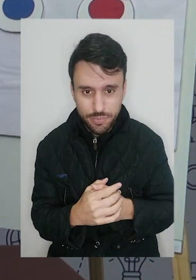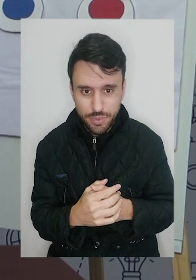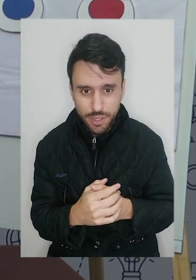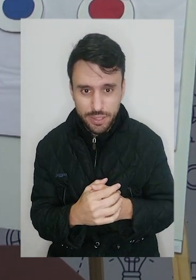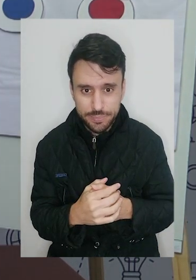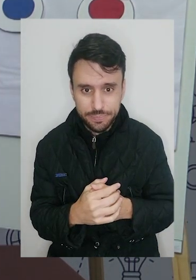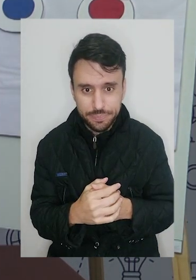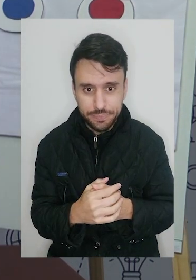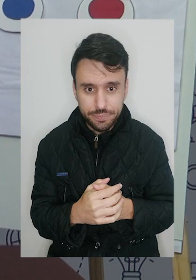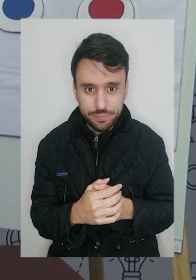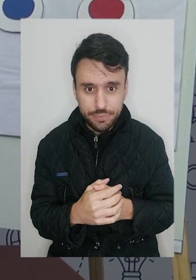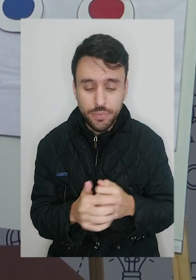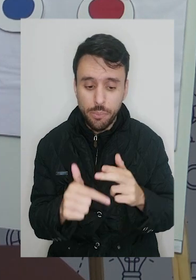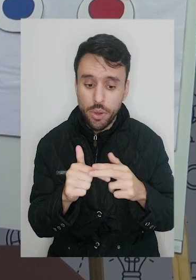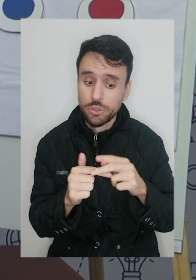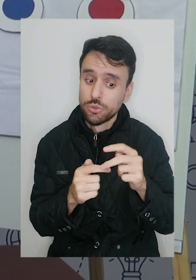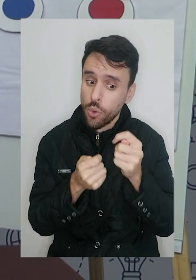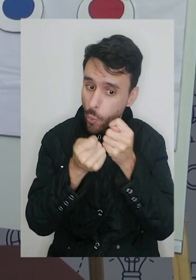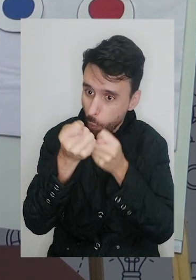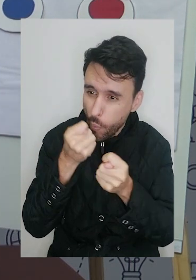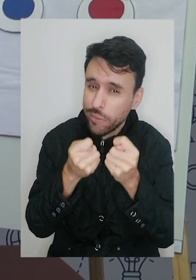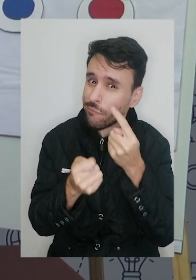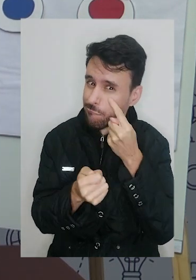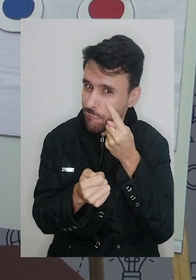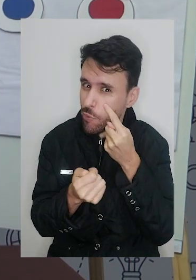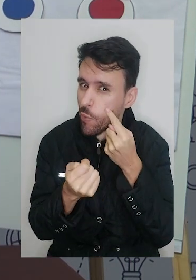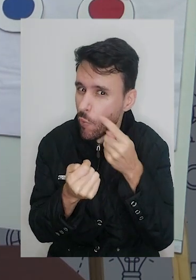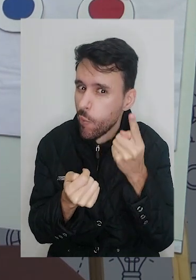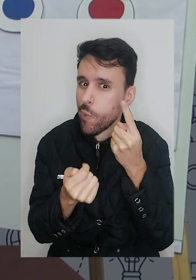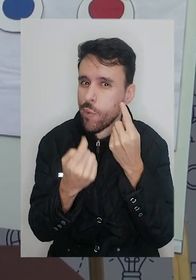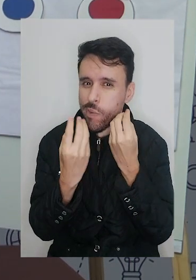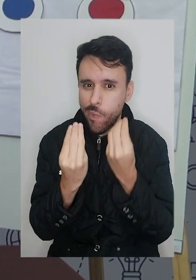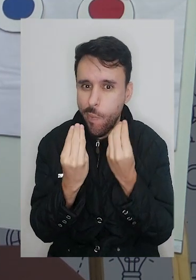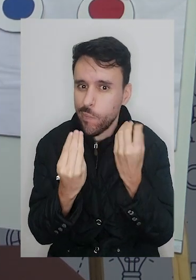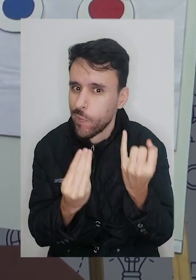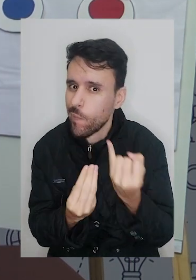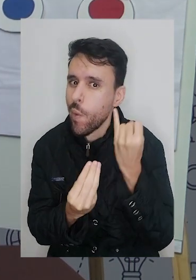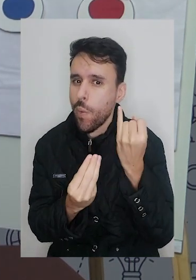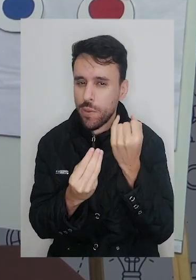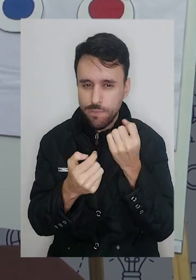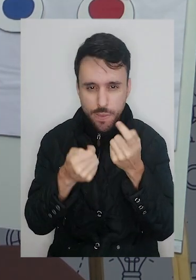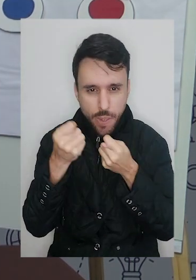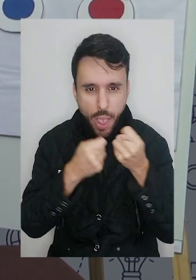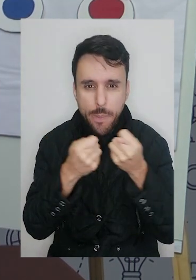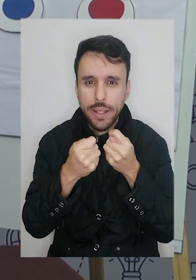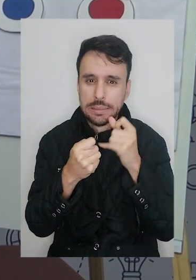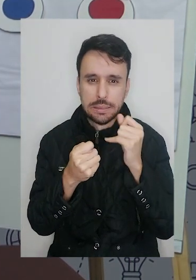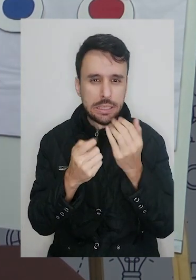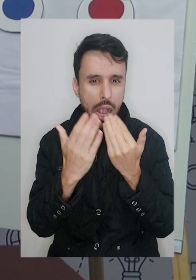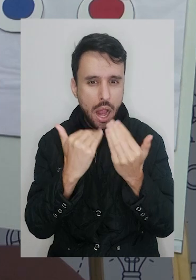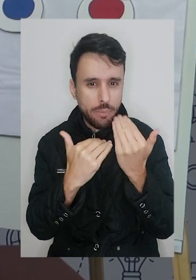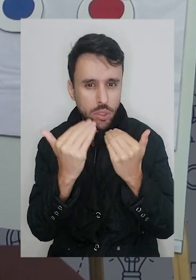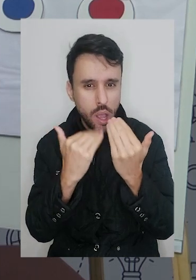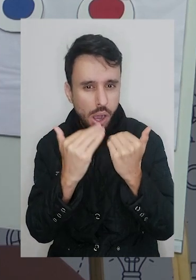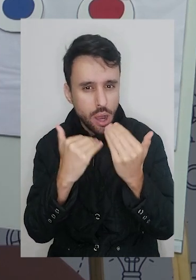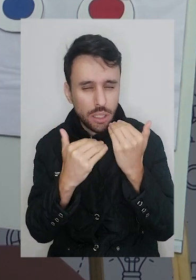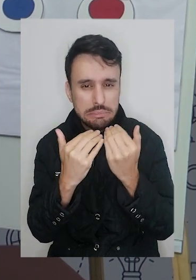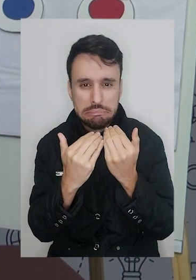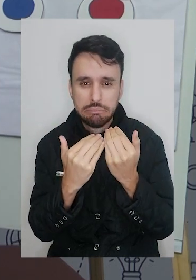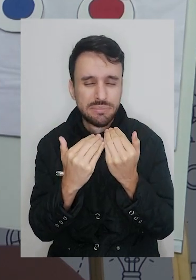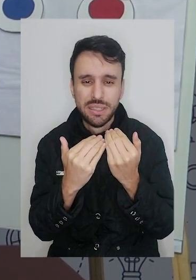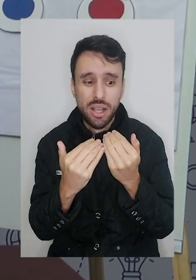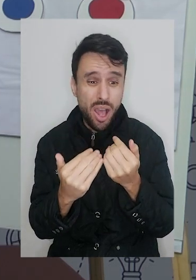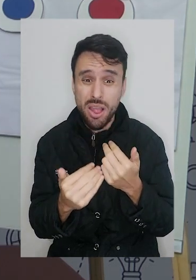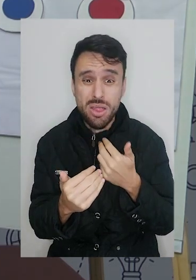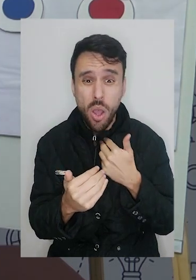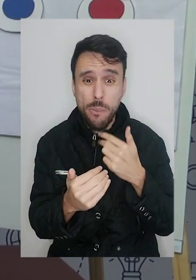temperatura da geladeira. Olha como é importante também. Porque caso estrague o alimento, você não vai poder